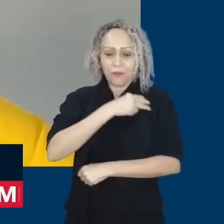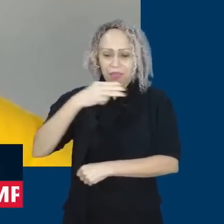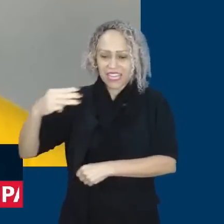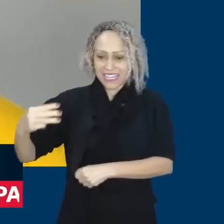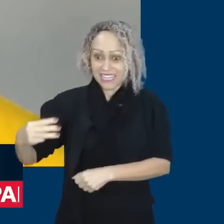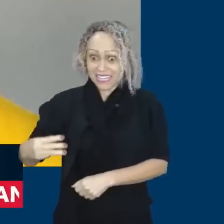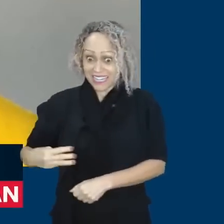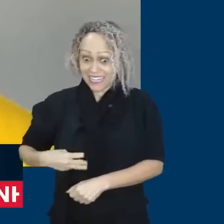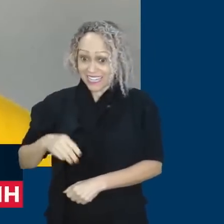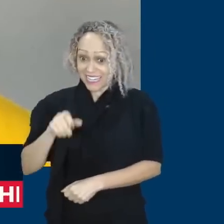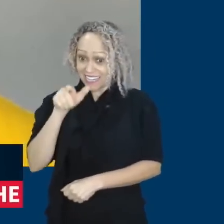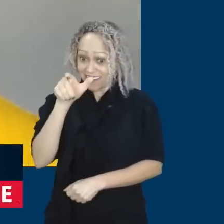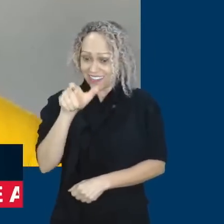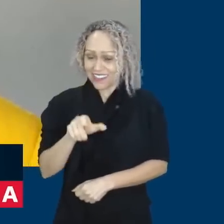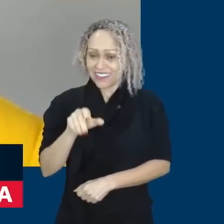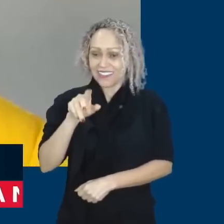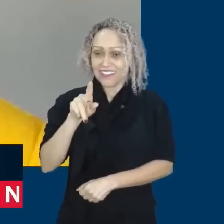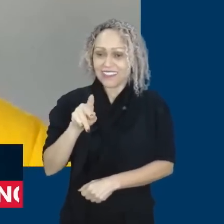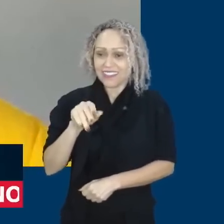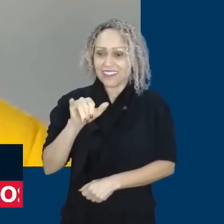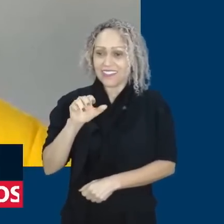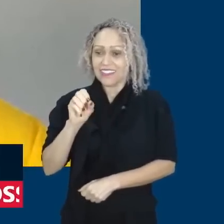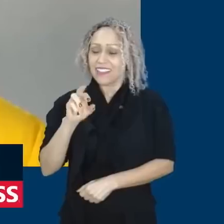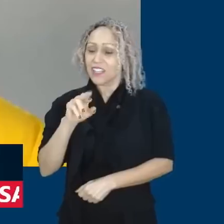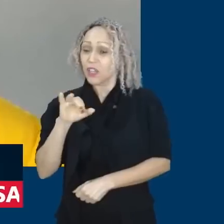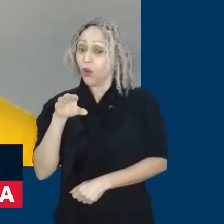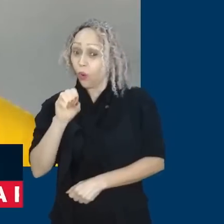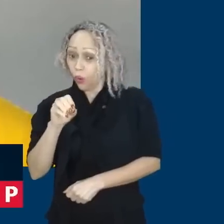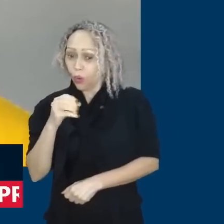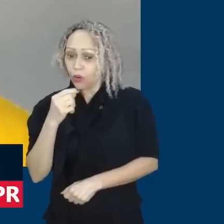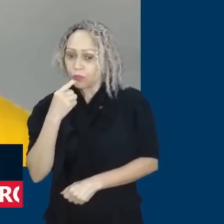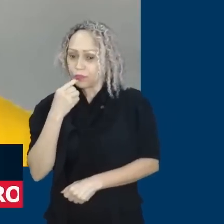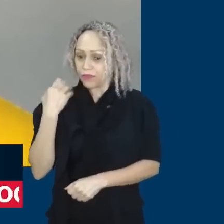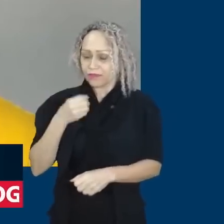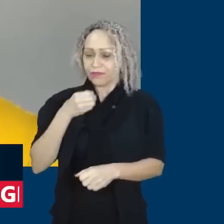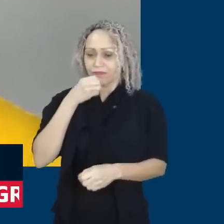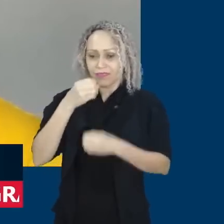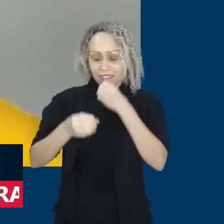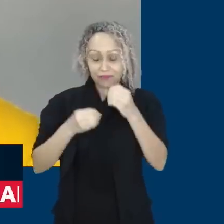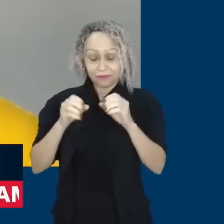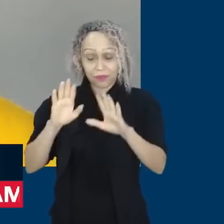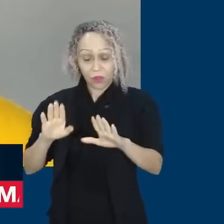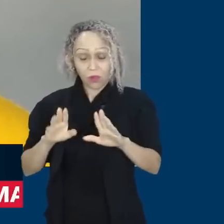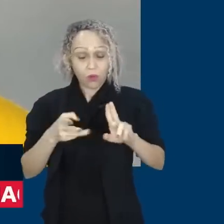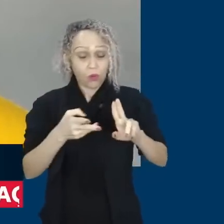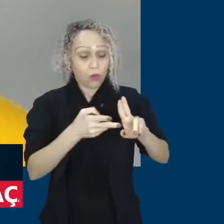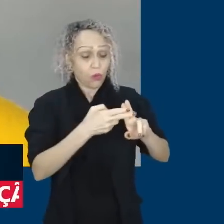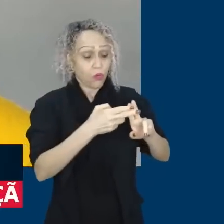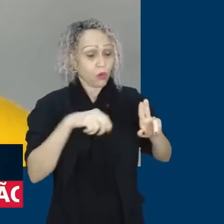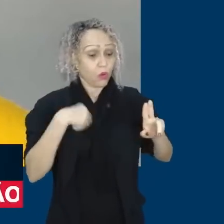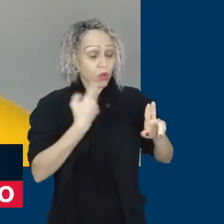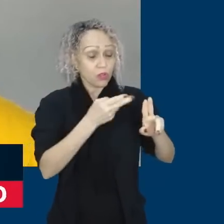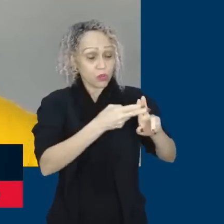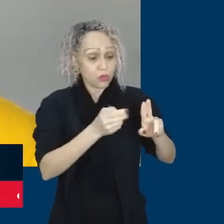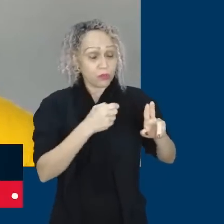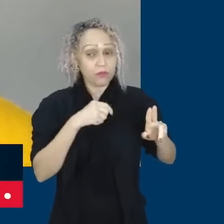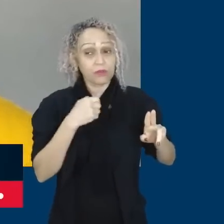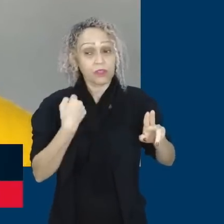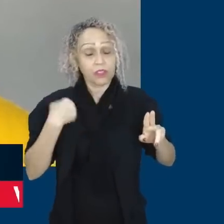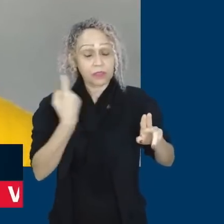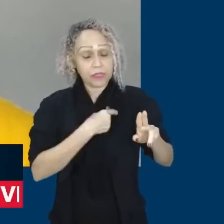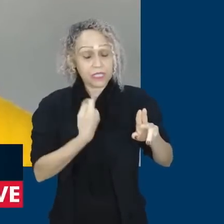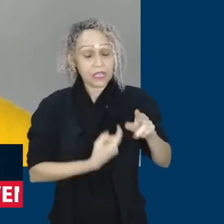nessa composição da transição, muitíssimo importante, que nós temos que resgatar o nosso SUS, né? Na construção